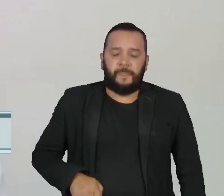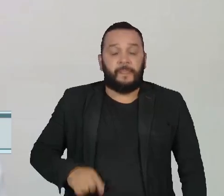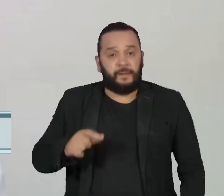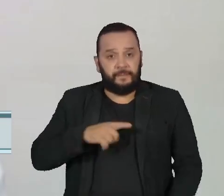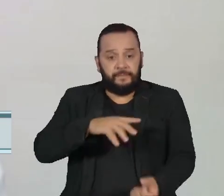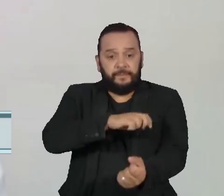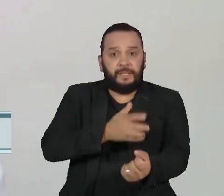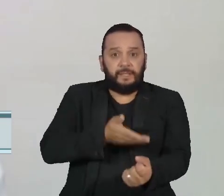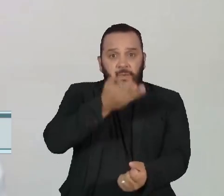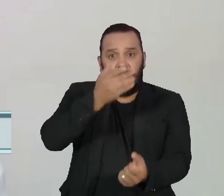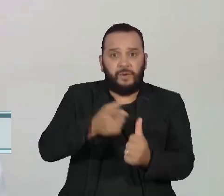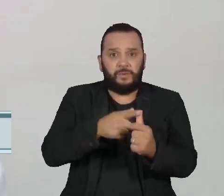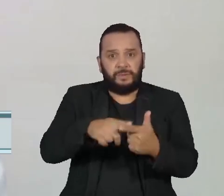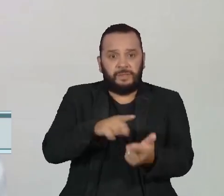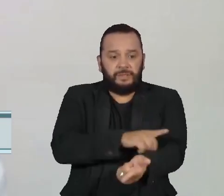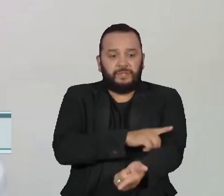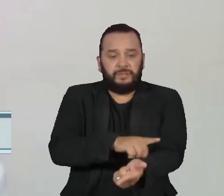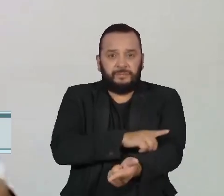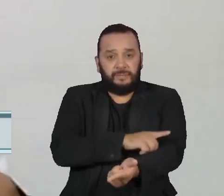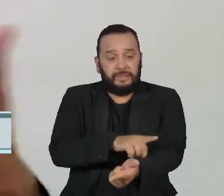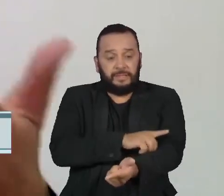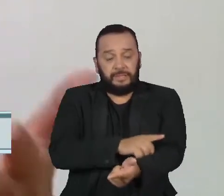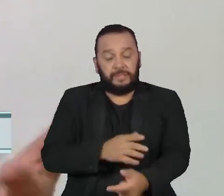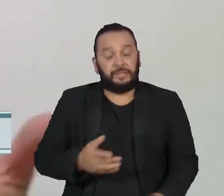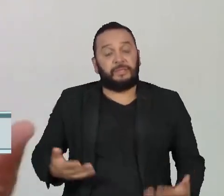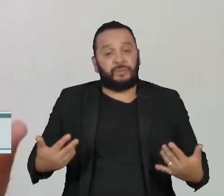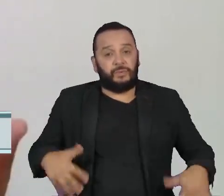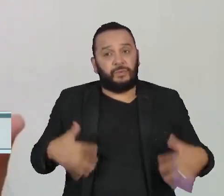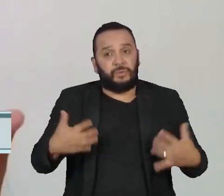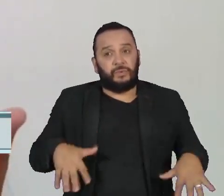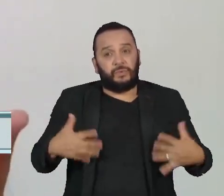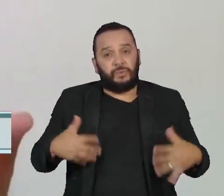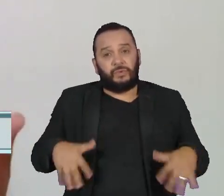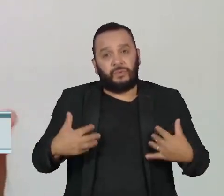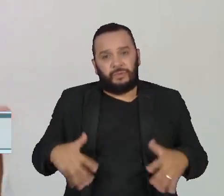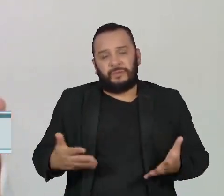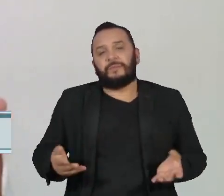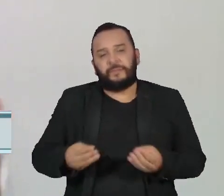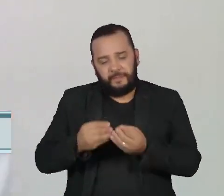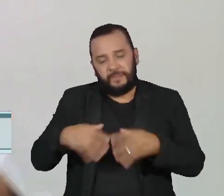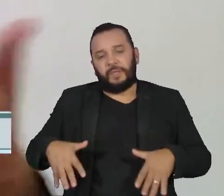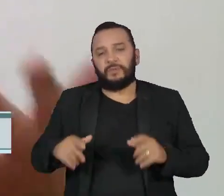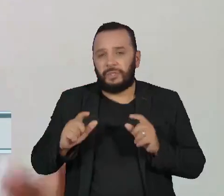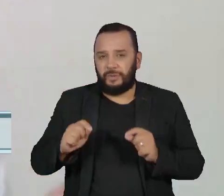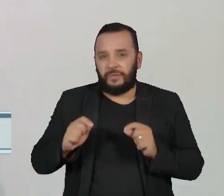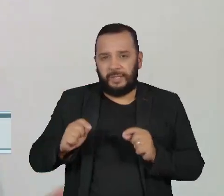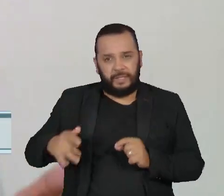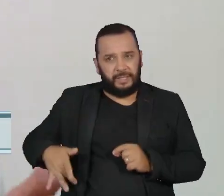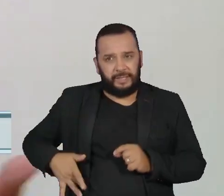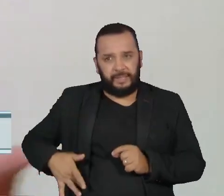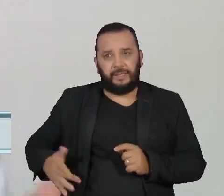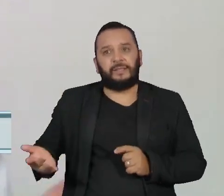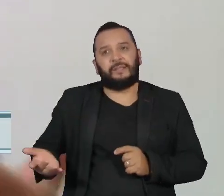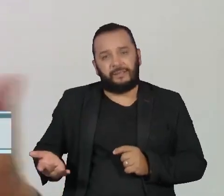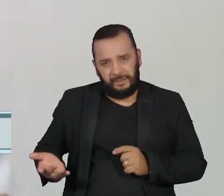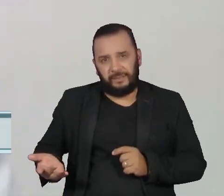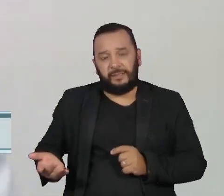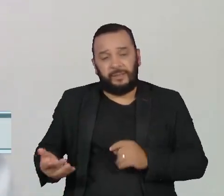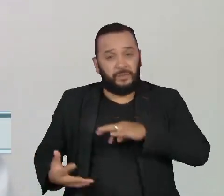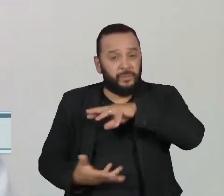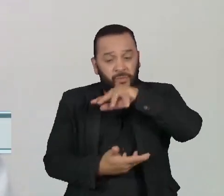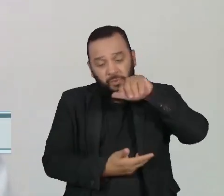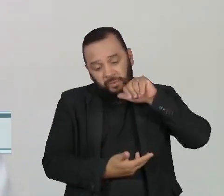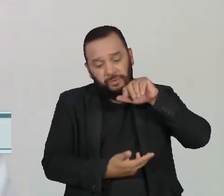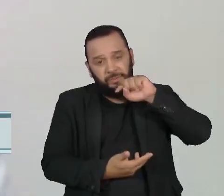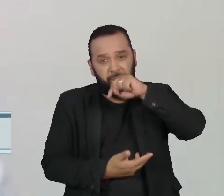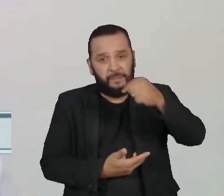alta e diabetes, que são 2 condições bastante conhecidas da população, muito frequente no mundo inteiro,